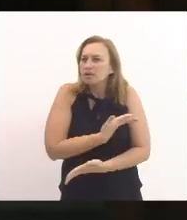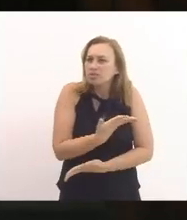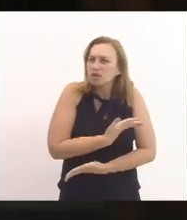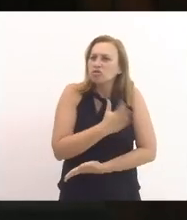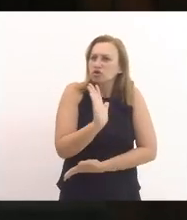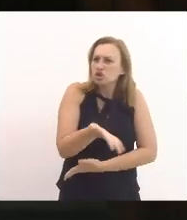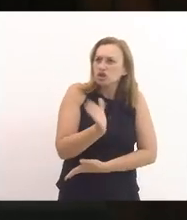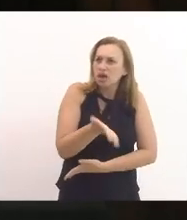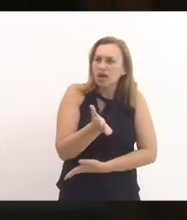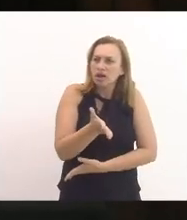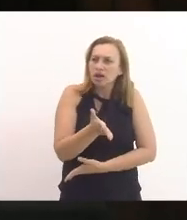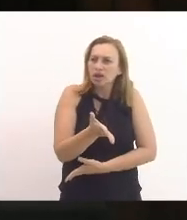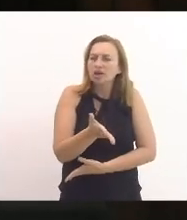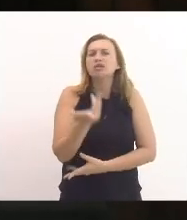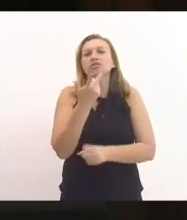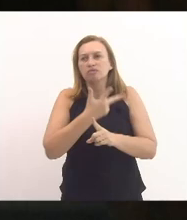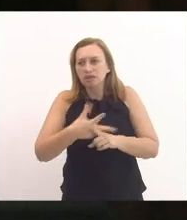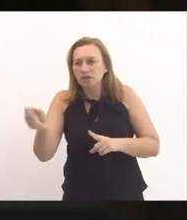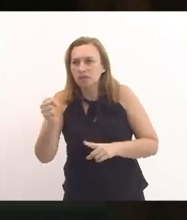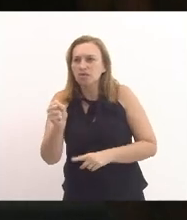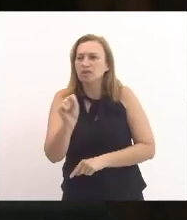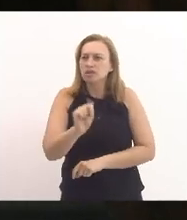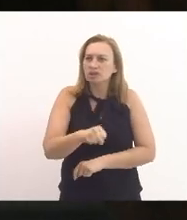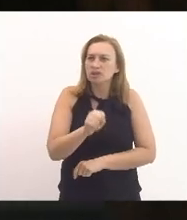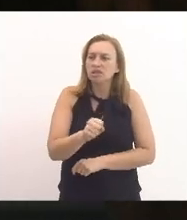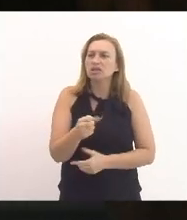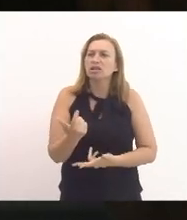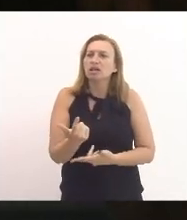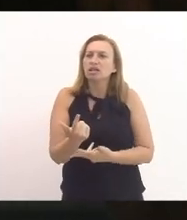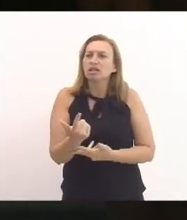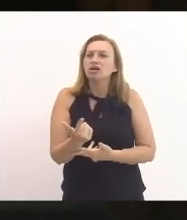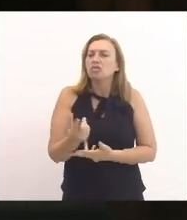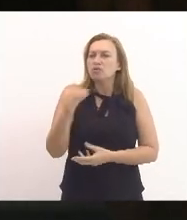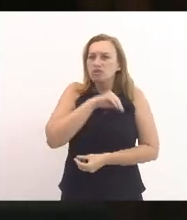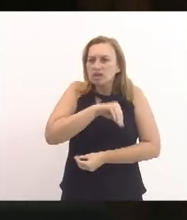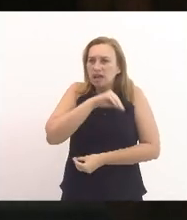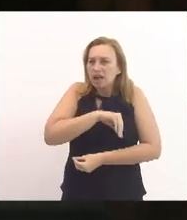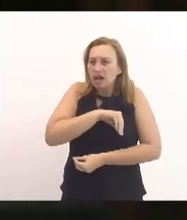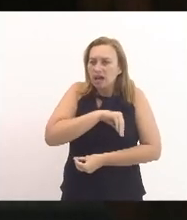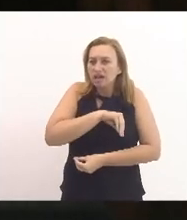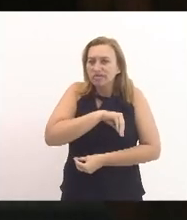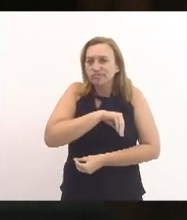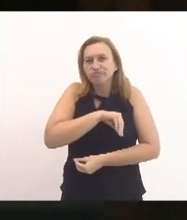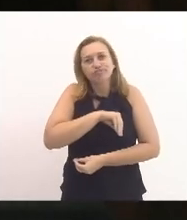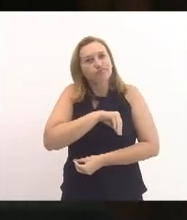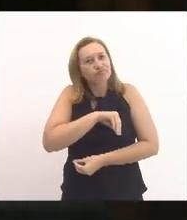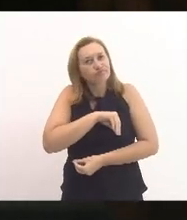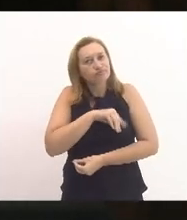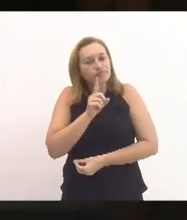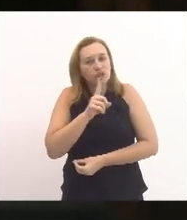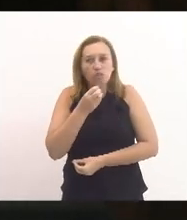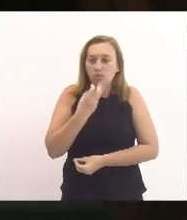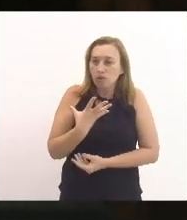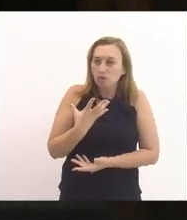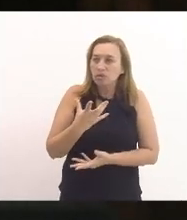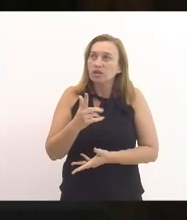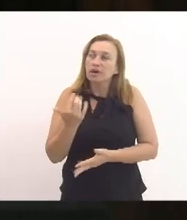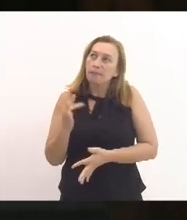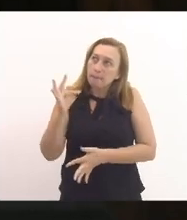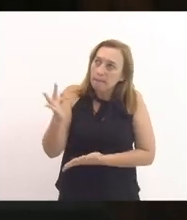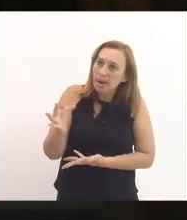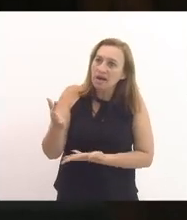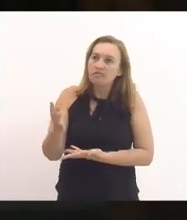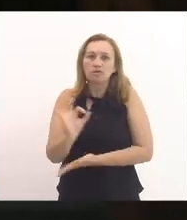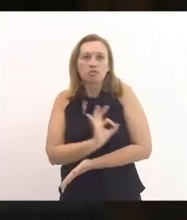já tendo sido vitoriosos e isso torna né o salário dispo e a gente vai ter né dentro em